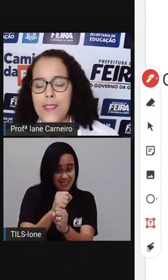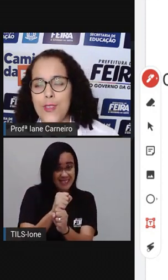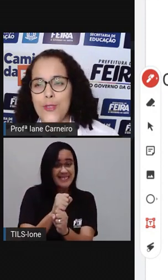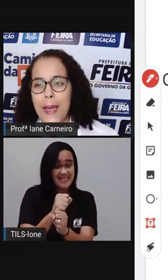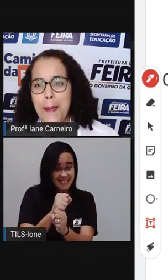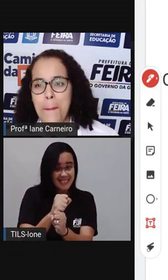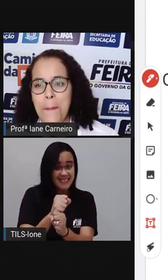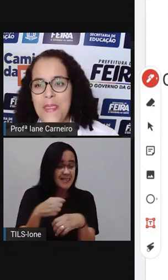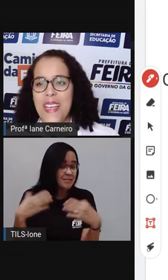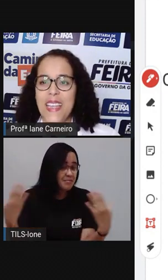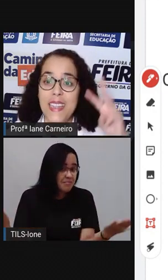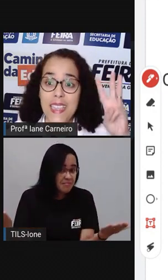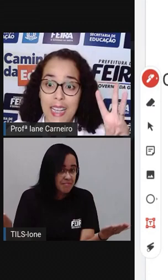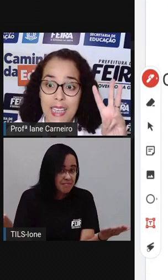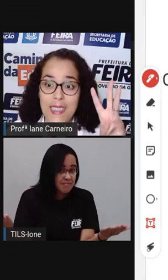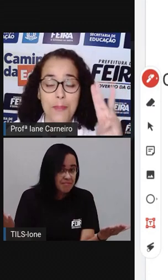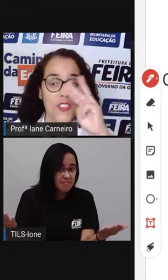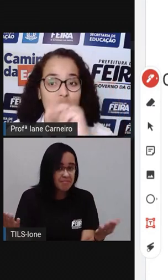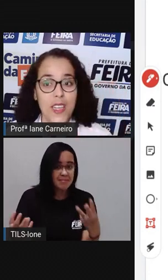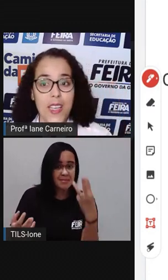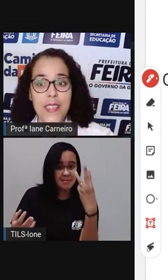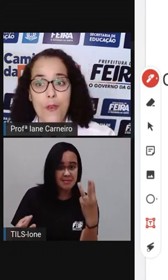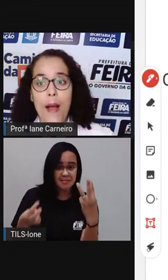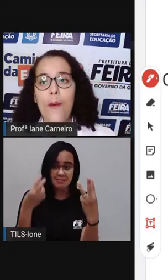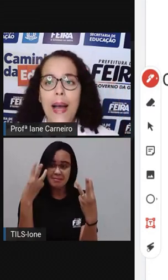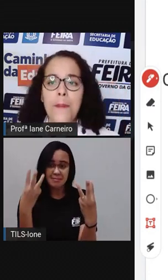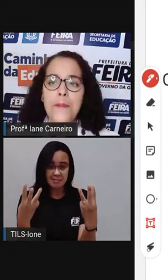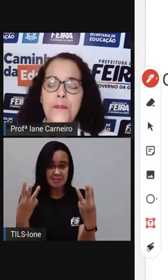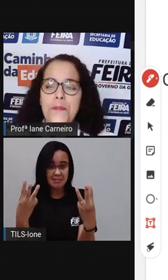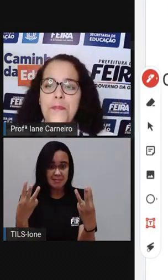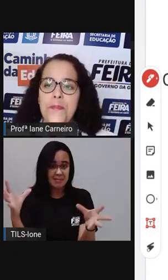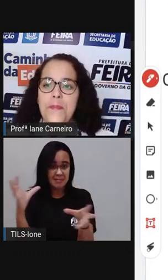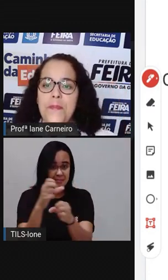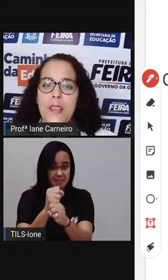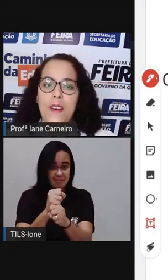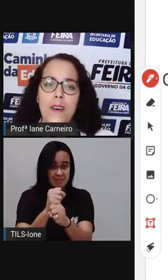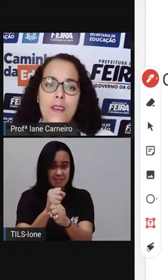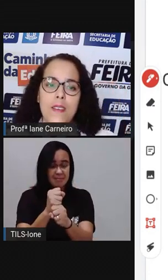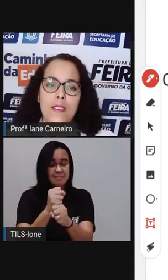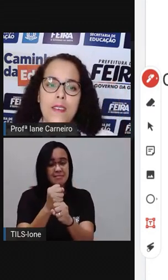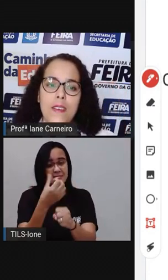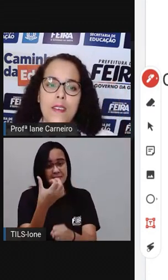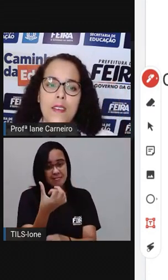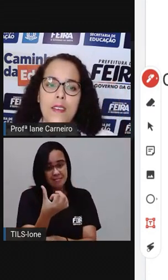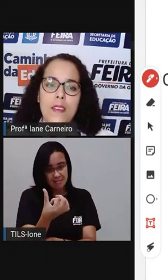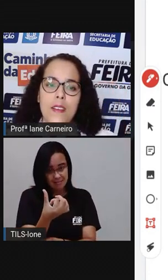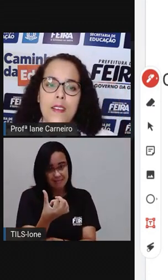reais. Quanto é? Três mais três é igual a? Ó.